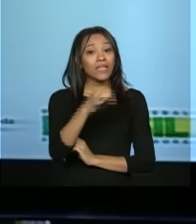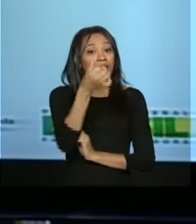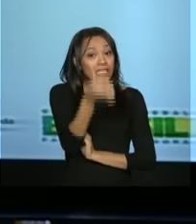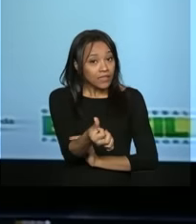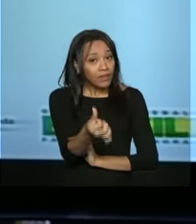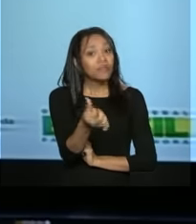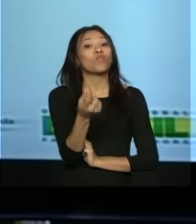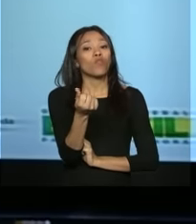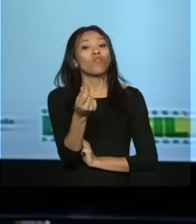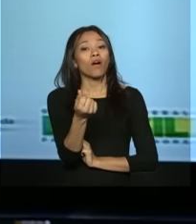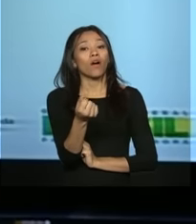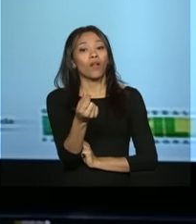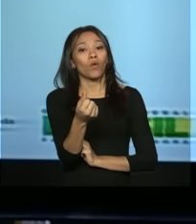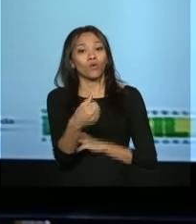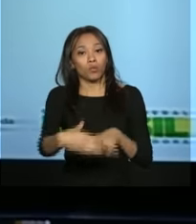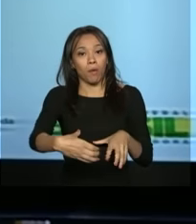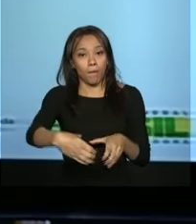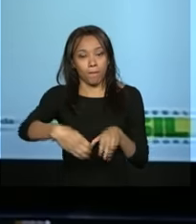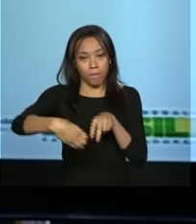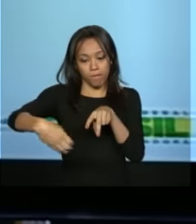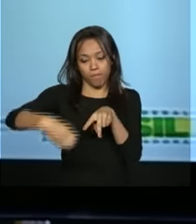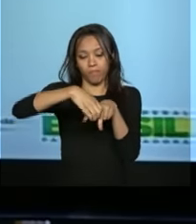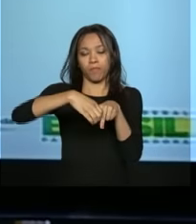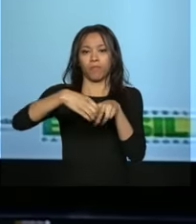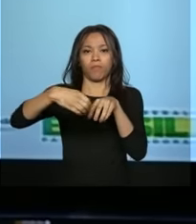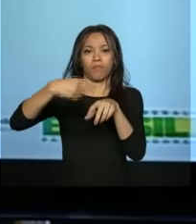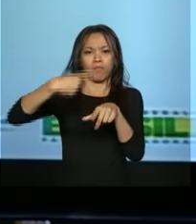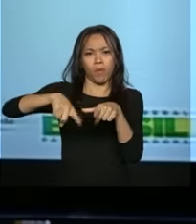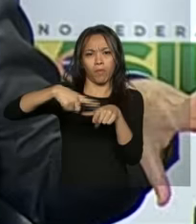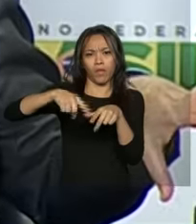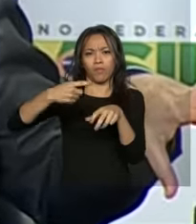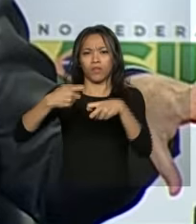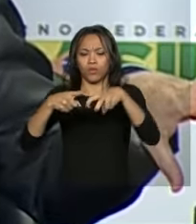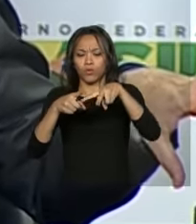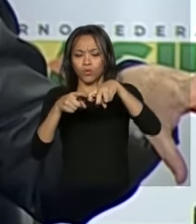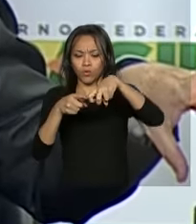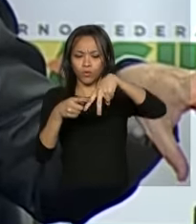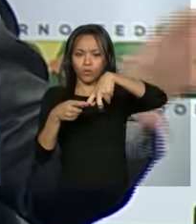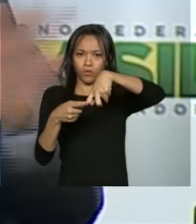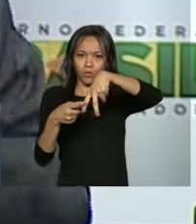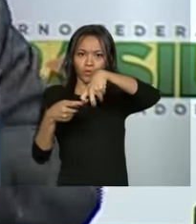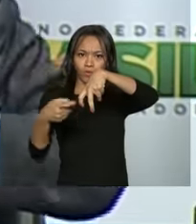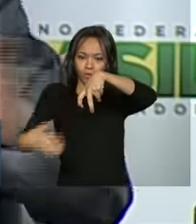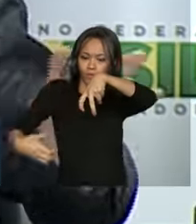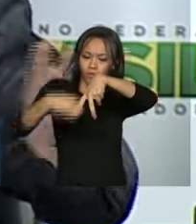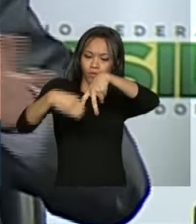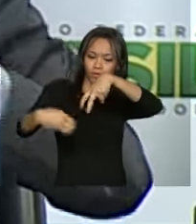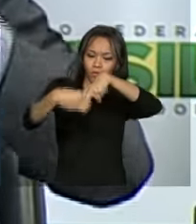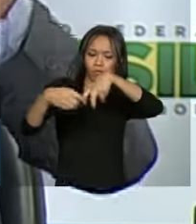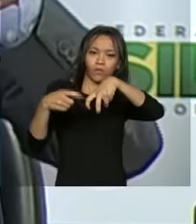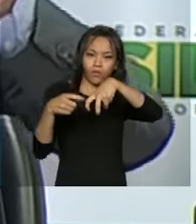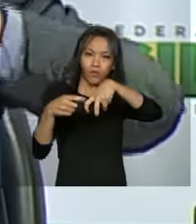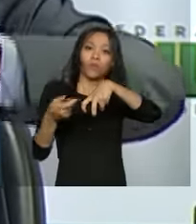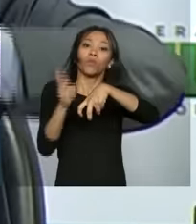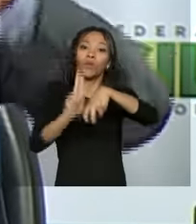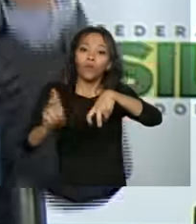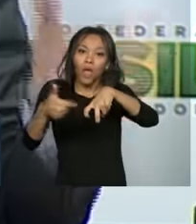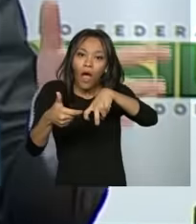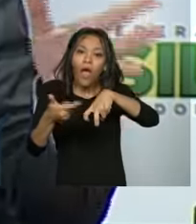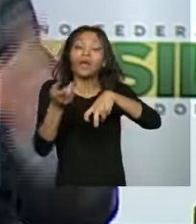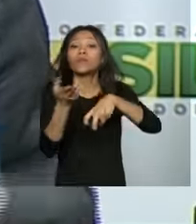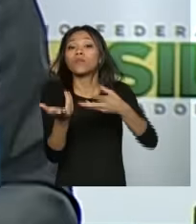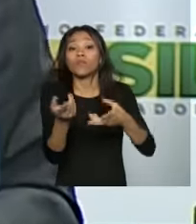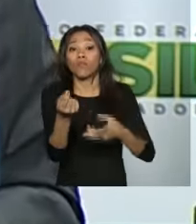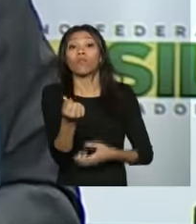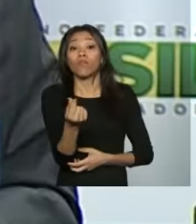uma prótese de joelho Isso é uma média é um estudo que vai no mercado e olha toda a cadeia de produção com suas aspectos